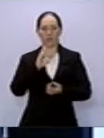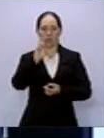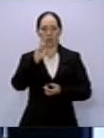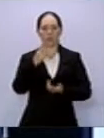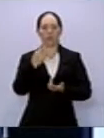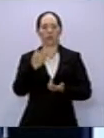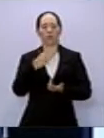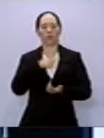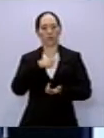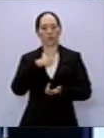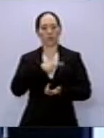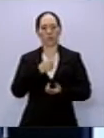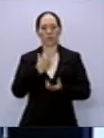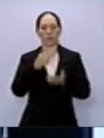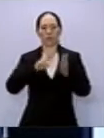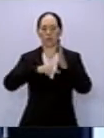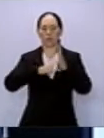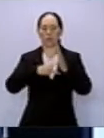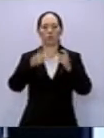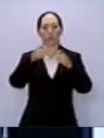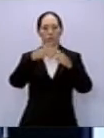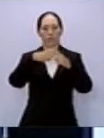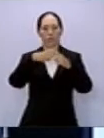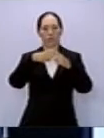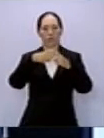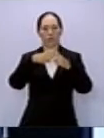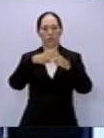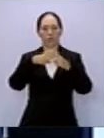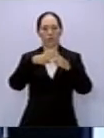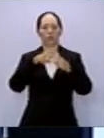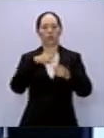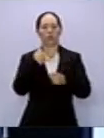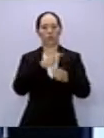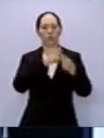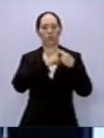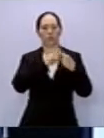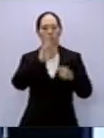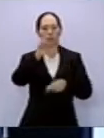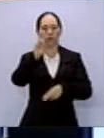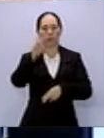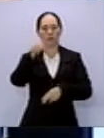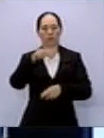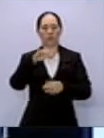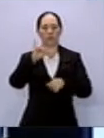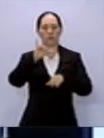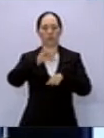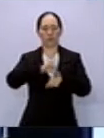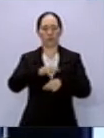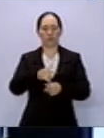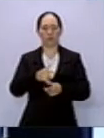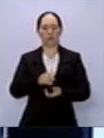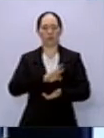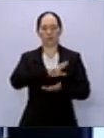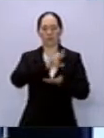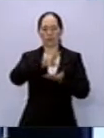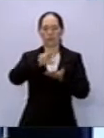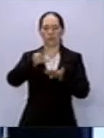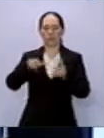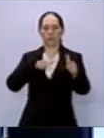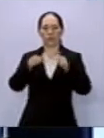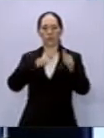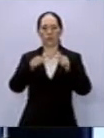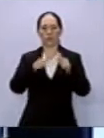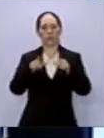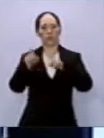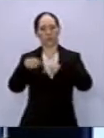muitos sindicatos de médicos o que representamos vocês da nossa Central plural como ela é representa